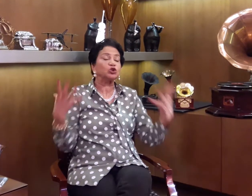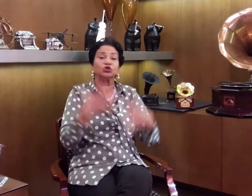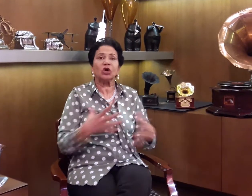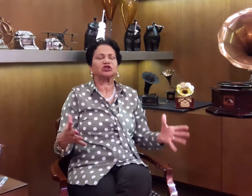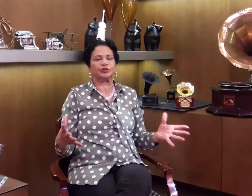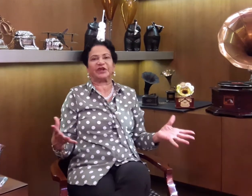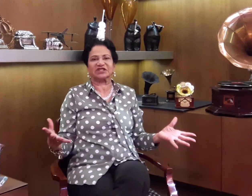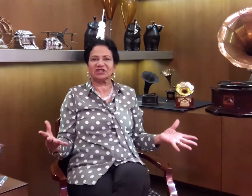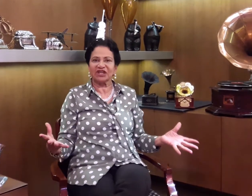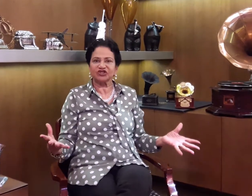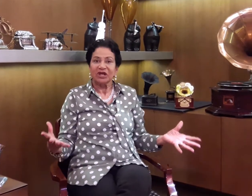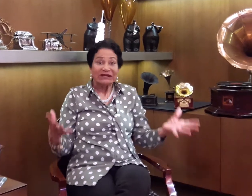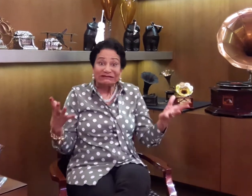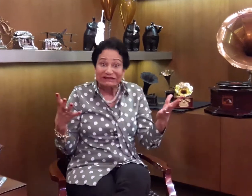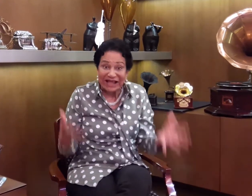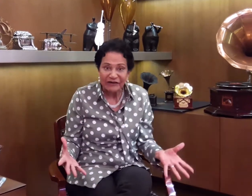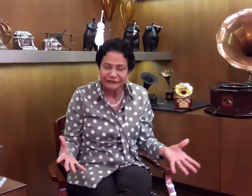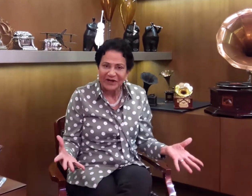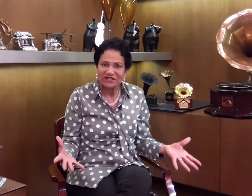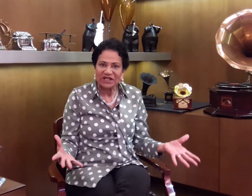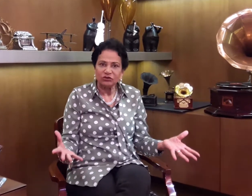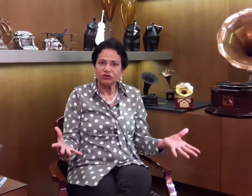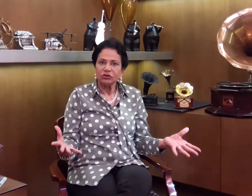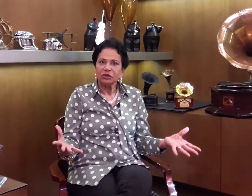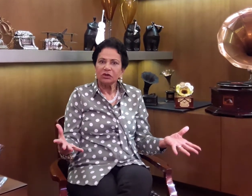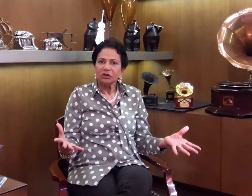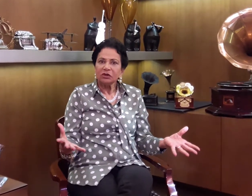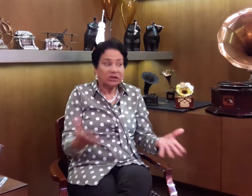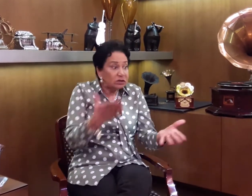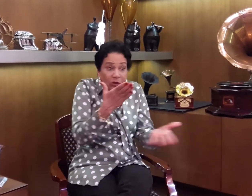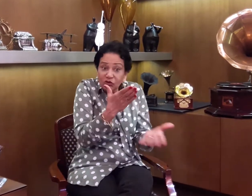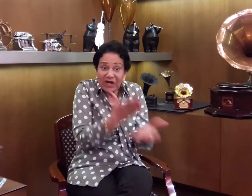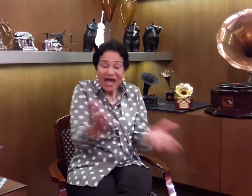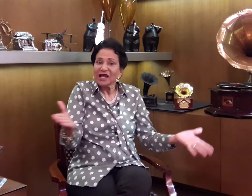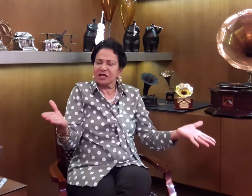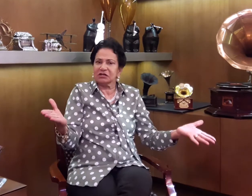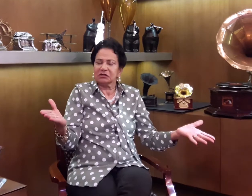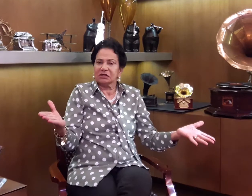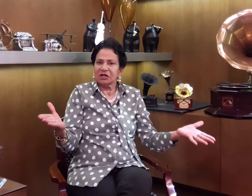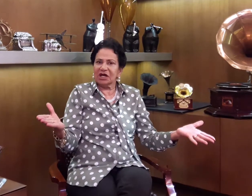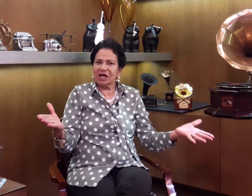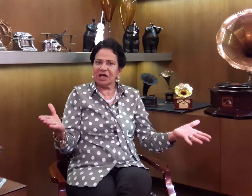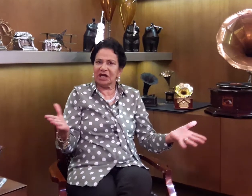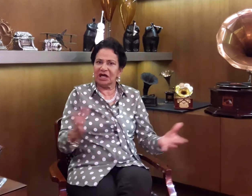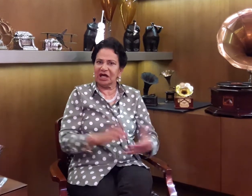e outras coisas que o nosso presidente está fazendo e não querem